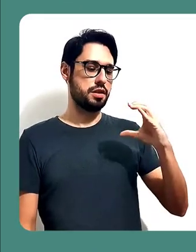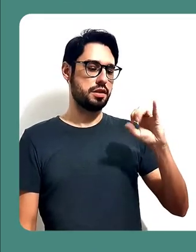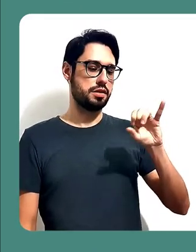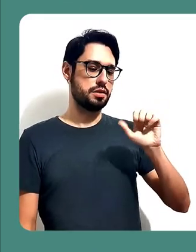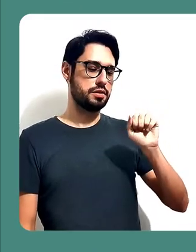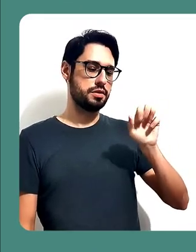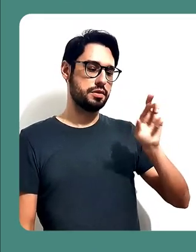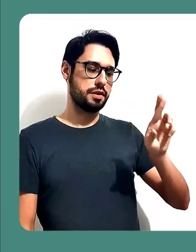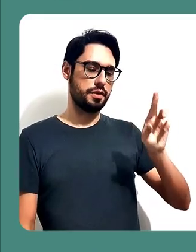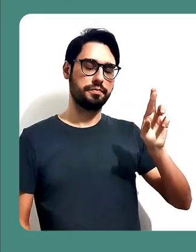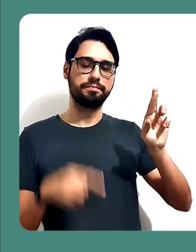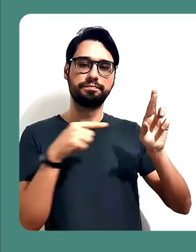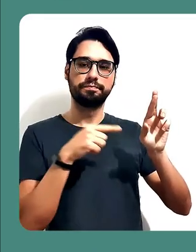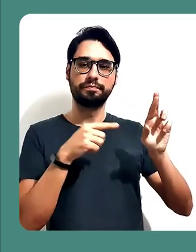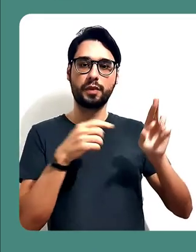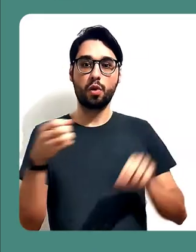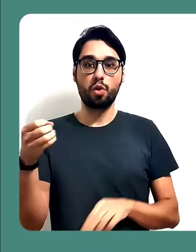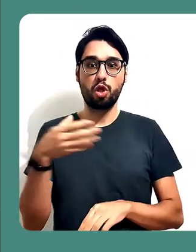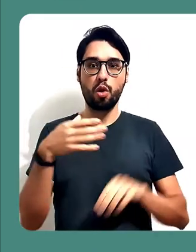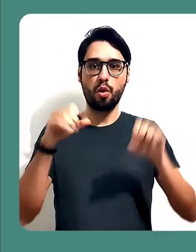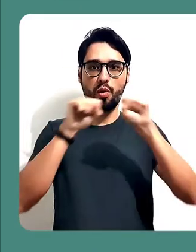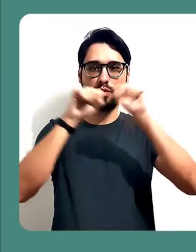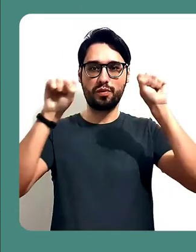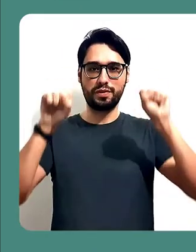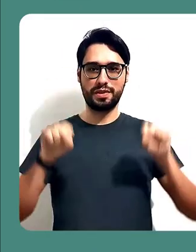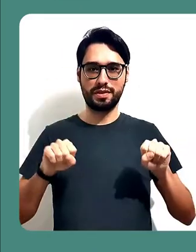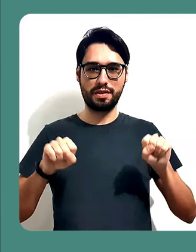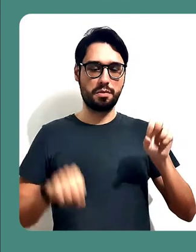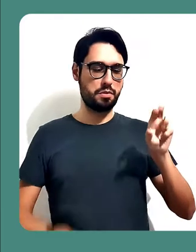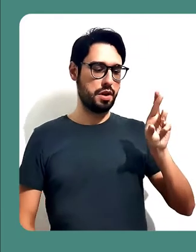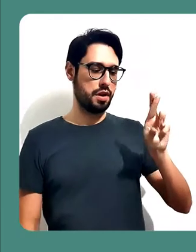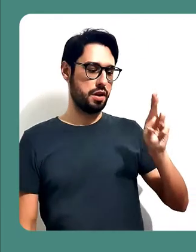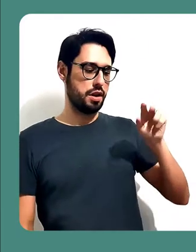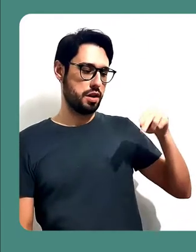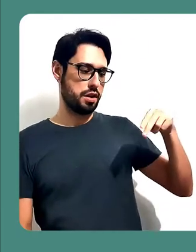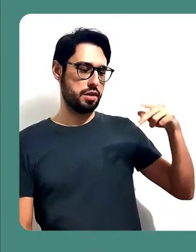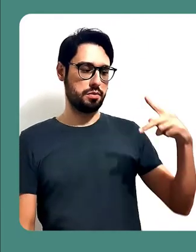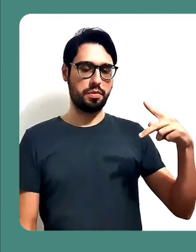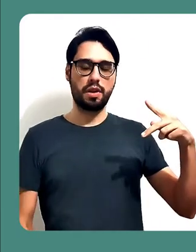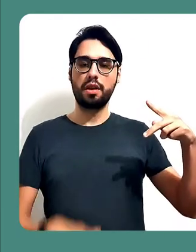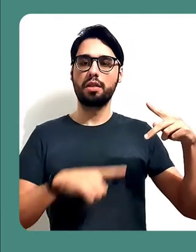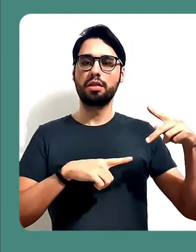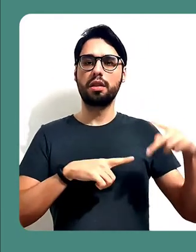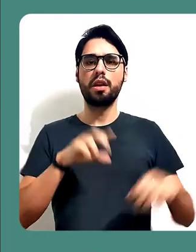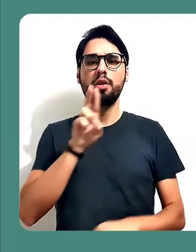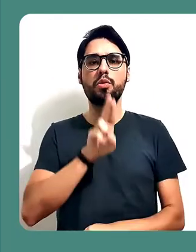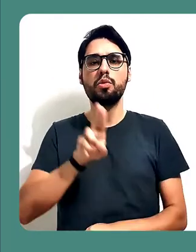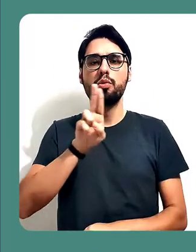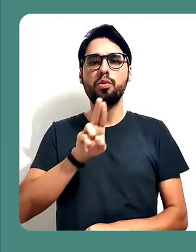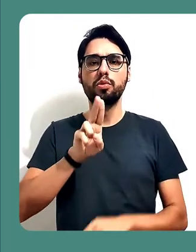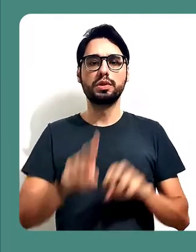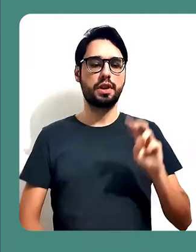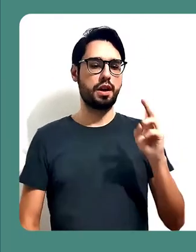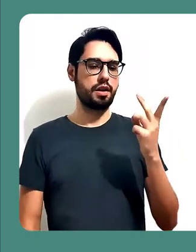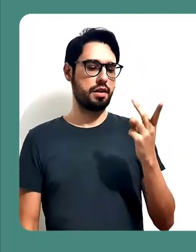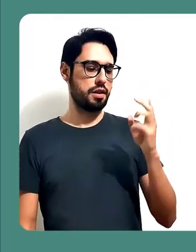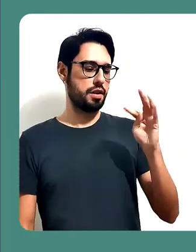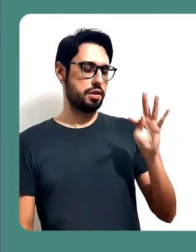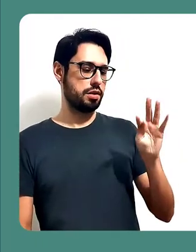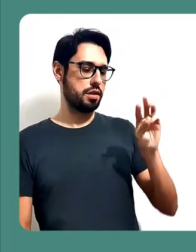então você vem aqui e clica no botão iniciar com o novo sistema da conferência web da rnp